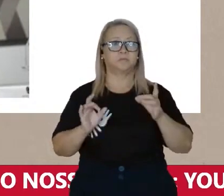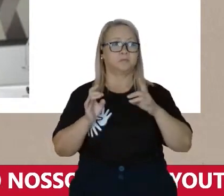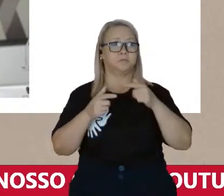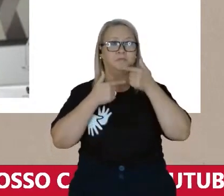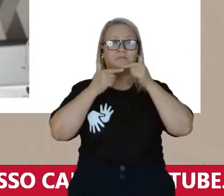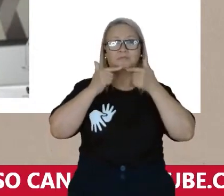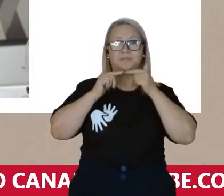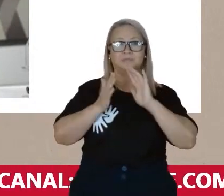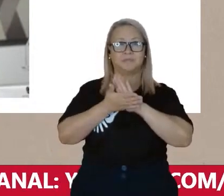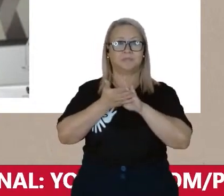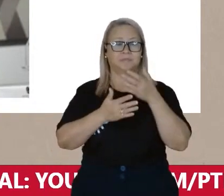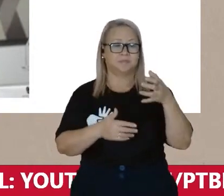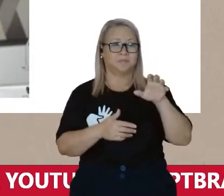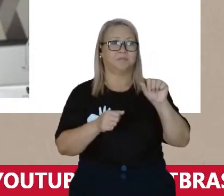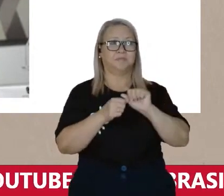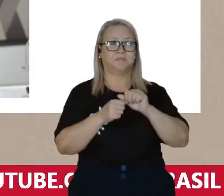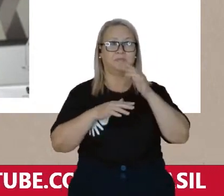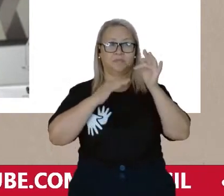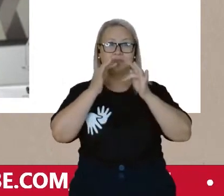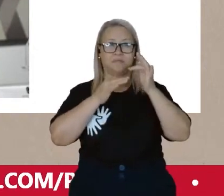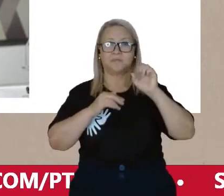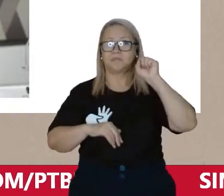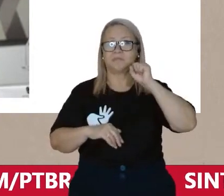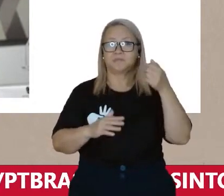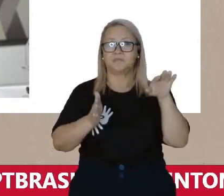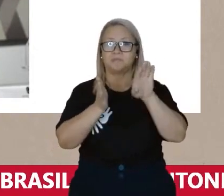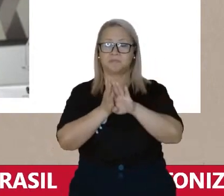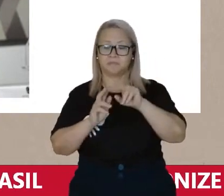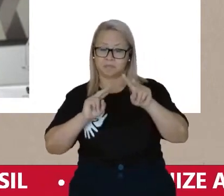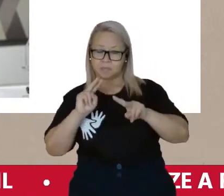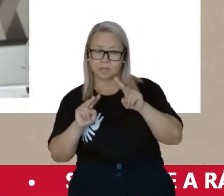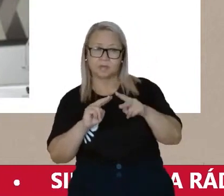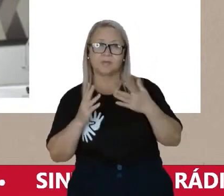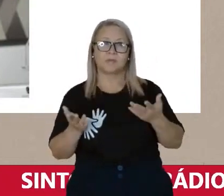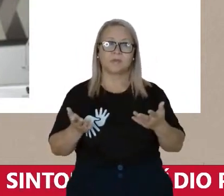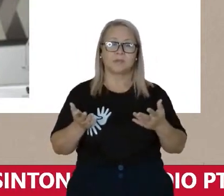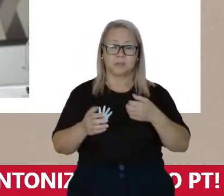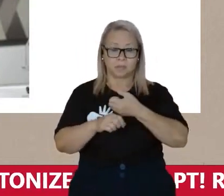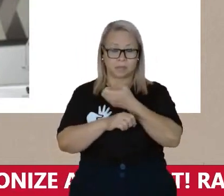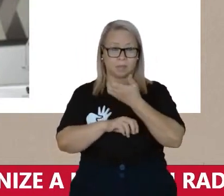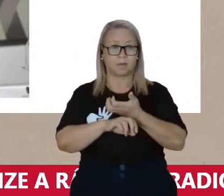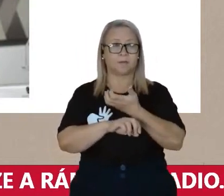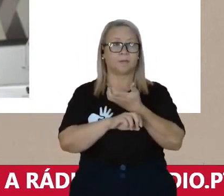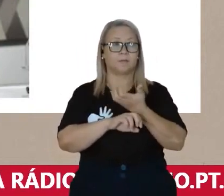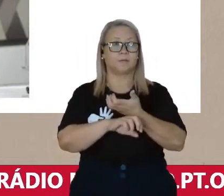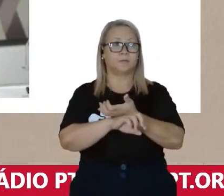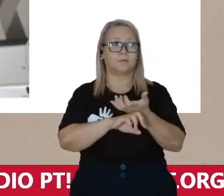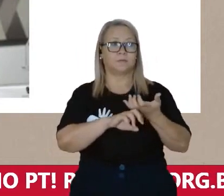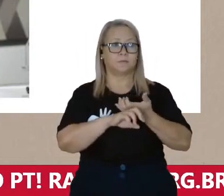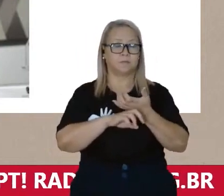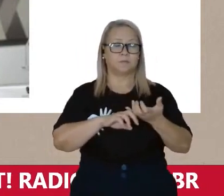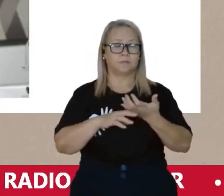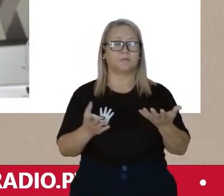tipo, eu não queria fazer fofoca não, mas senador fulano, vem aqui dar uma olhada nisso. E também matérias aqui da imprensa que a gente está mostrando